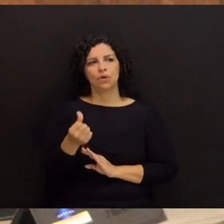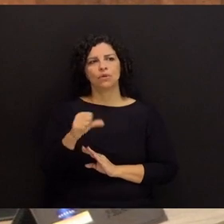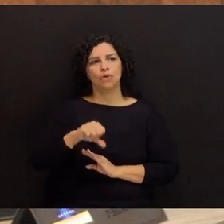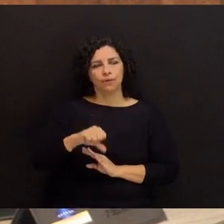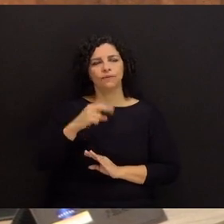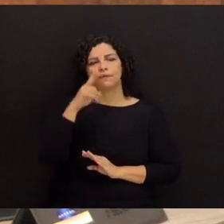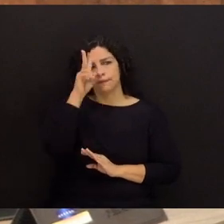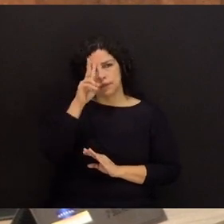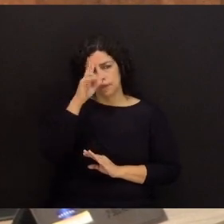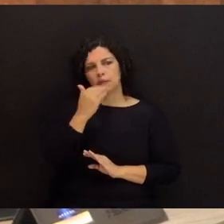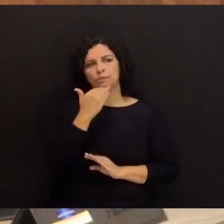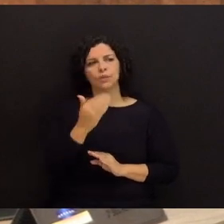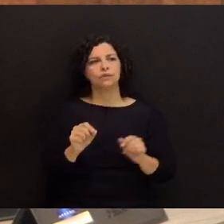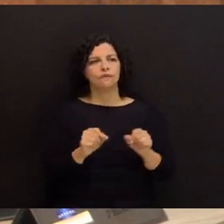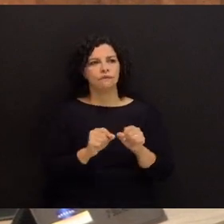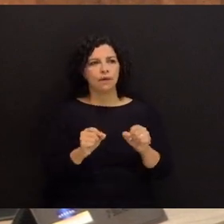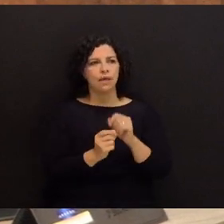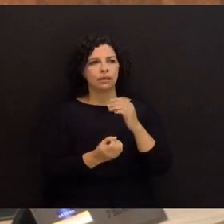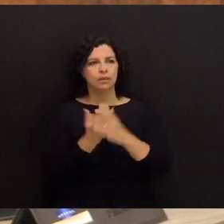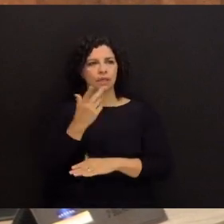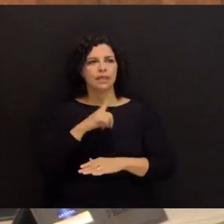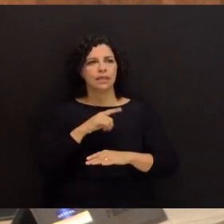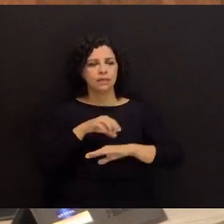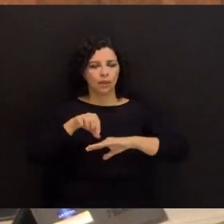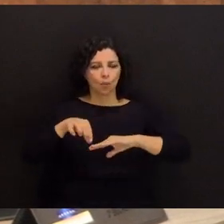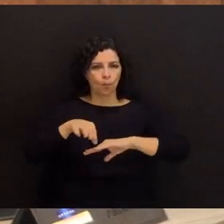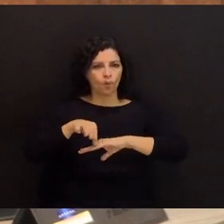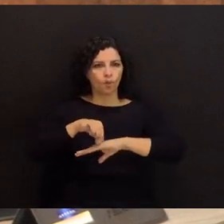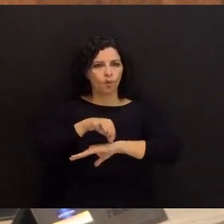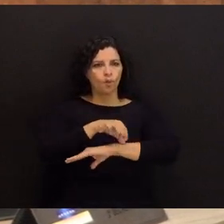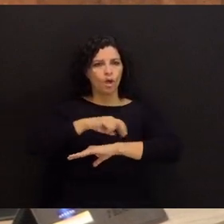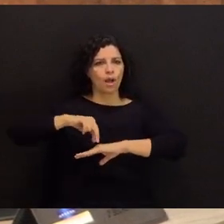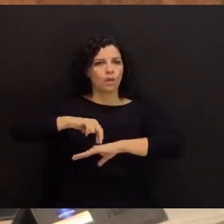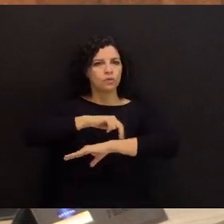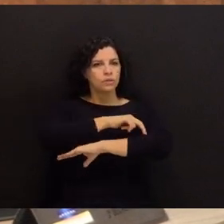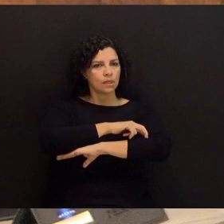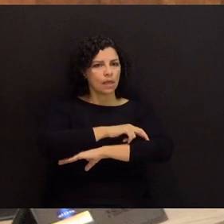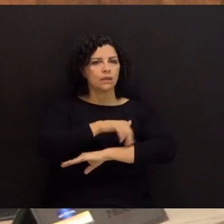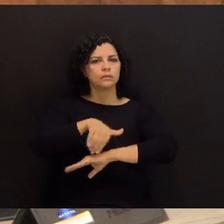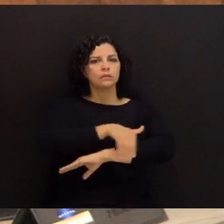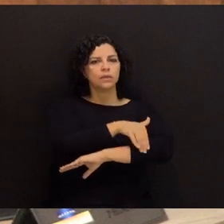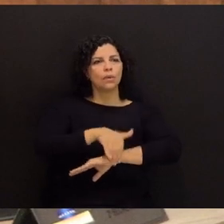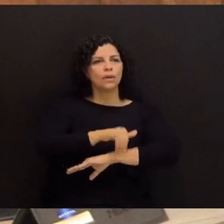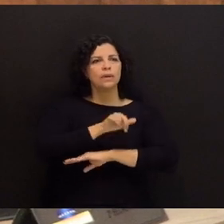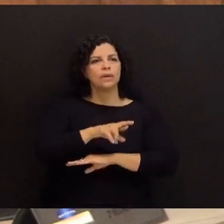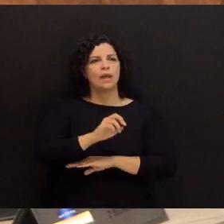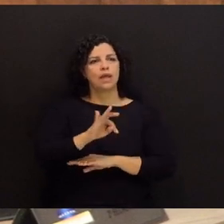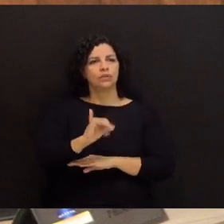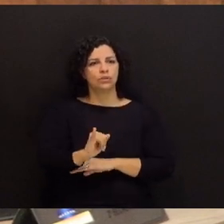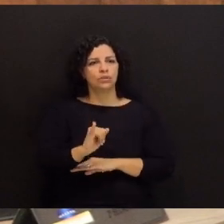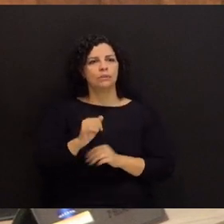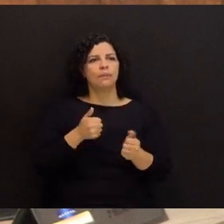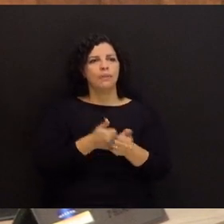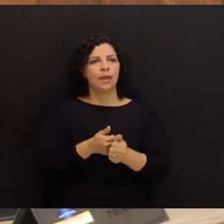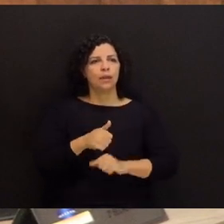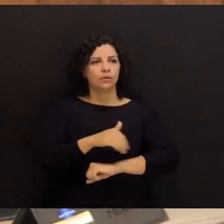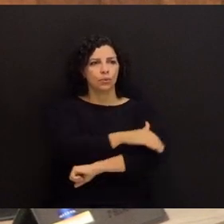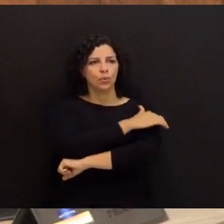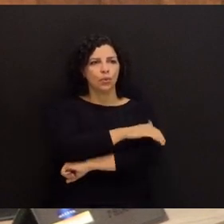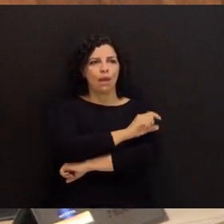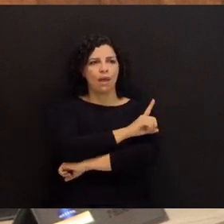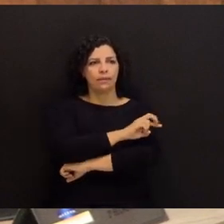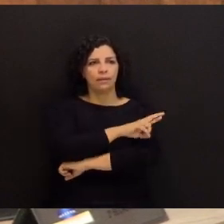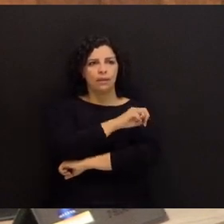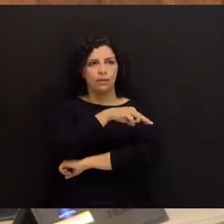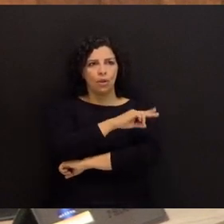José Vieira que viabiliza a instalação de meio-fio na extensão da Rua Irati entre a Rua Adrianópolis